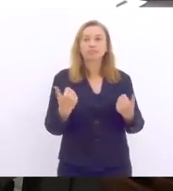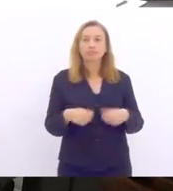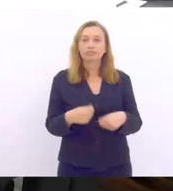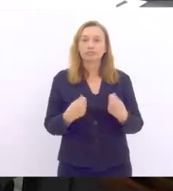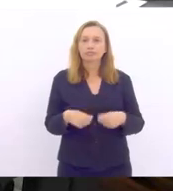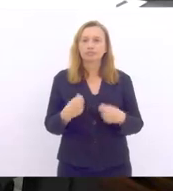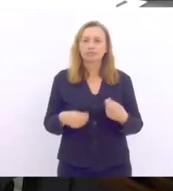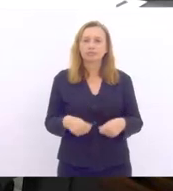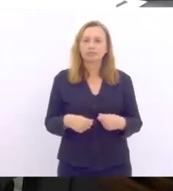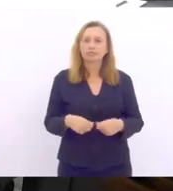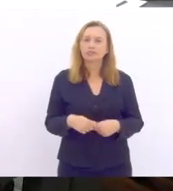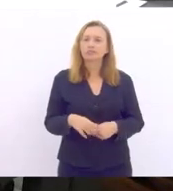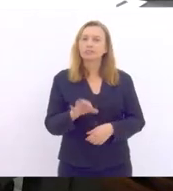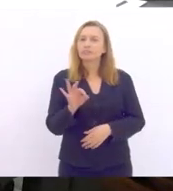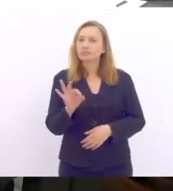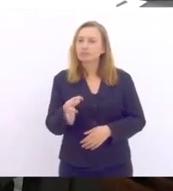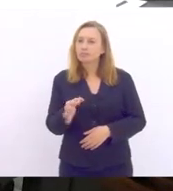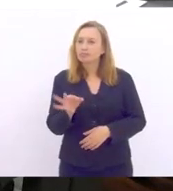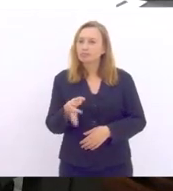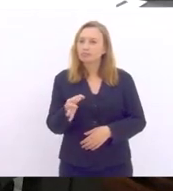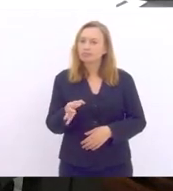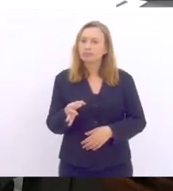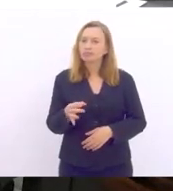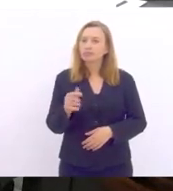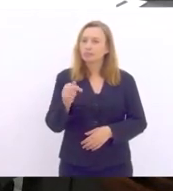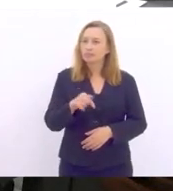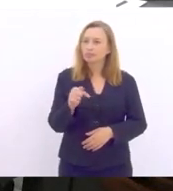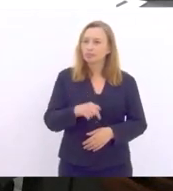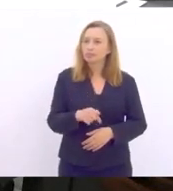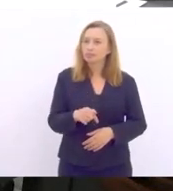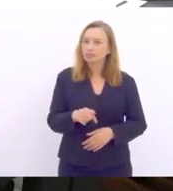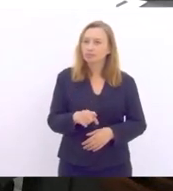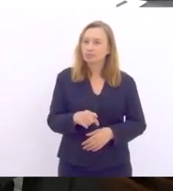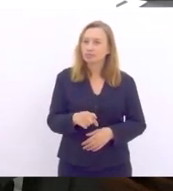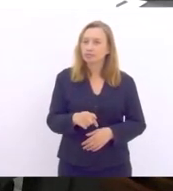precisa, evidentemente, trazer aqui que